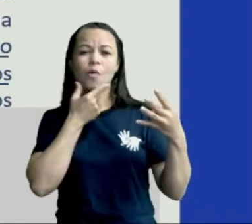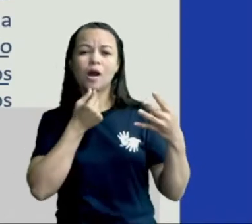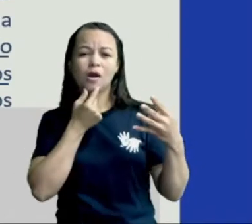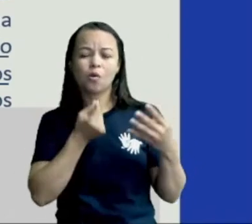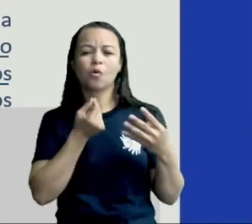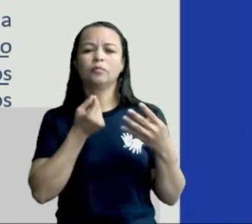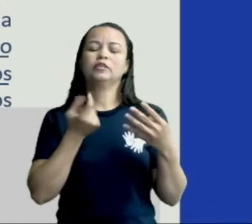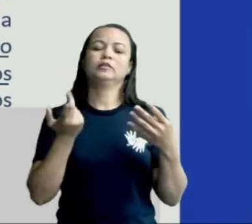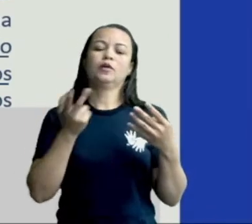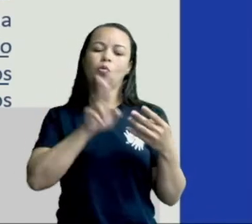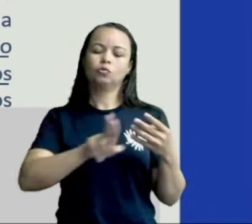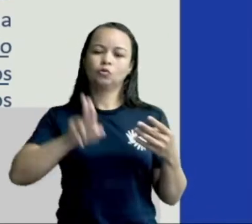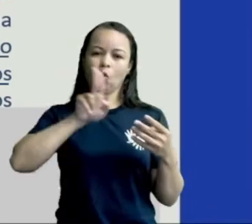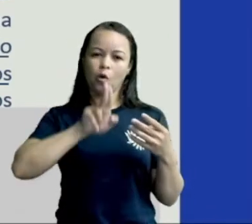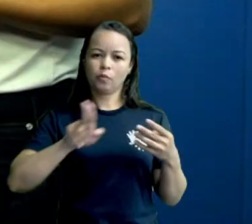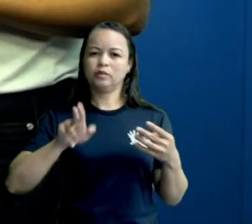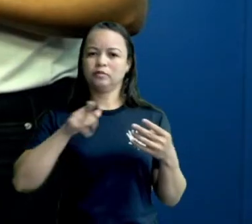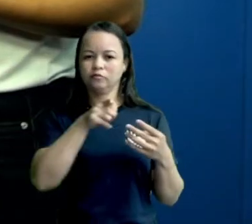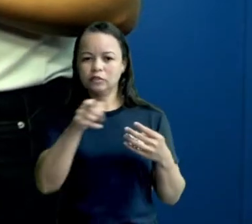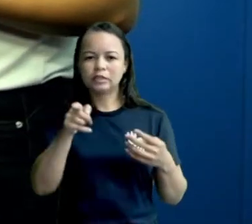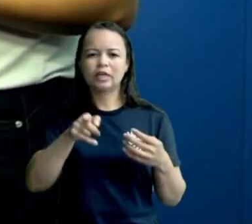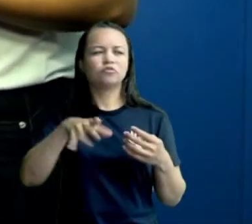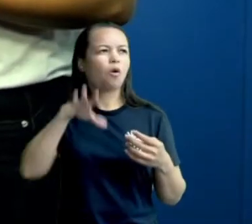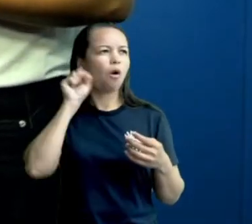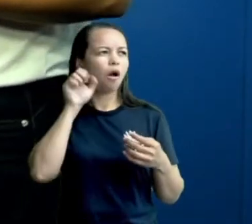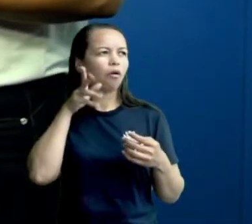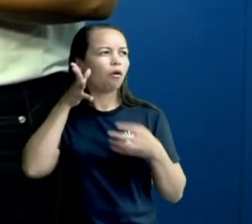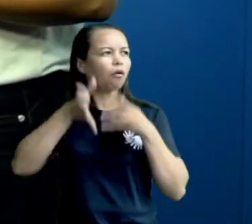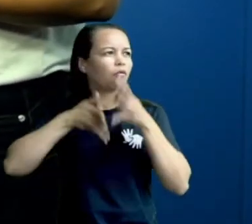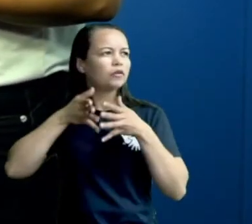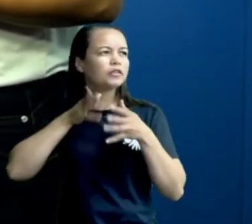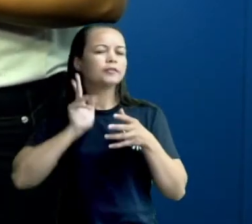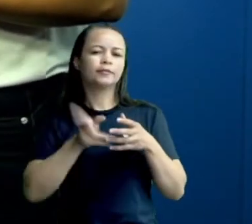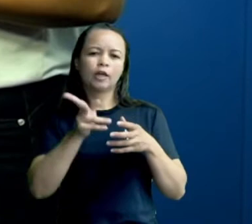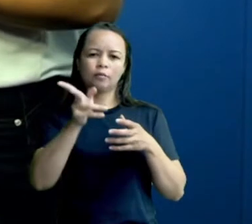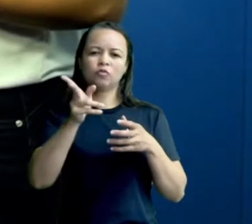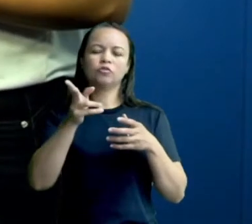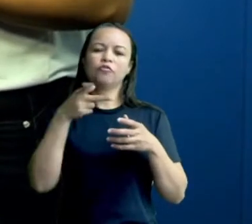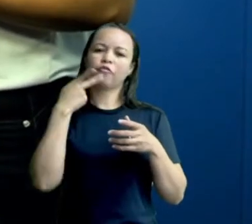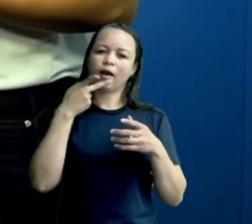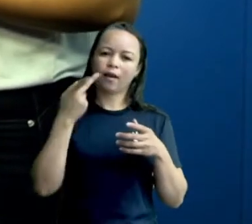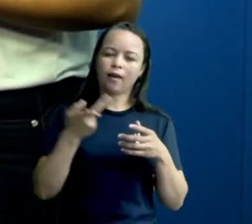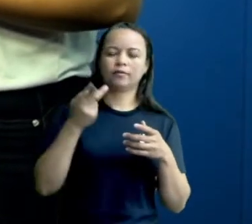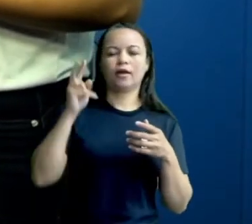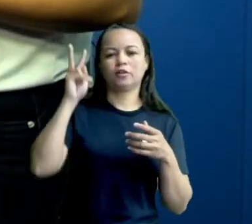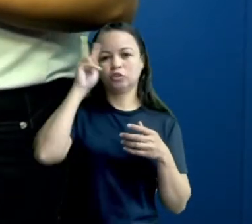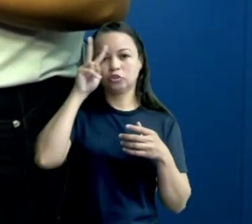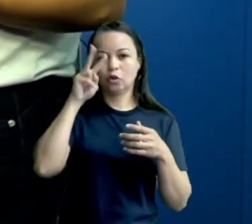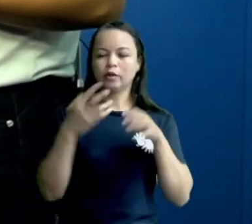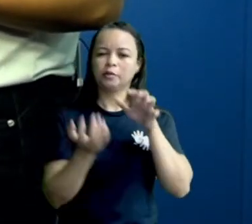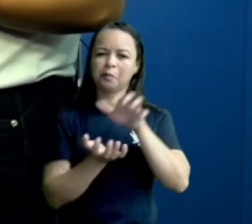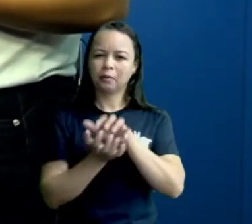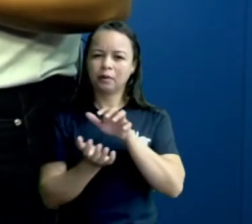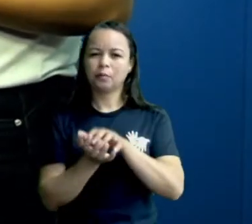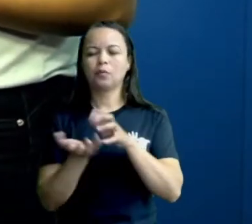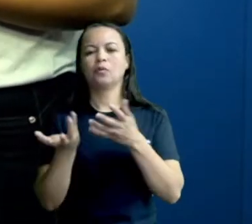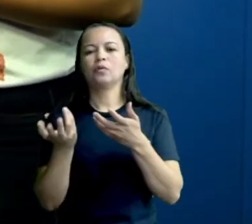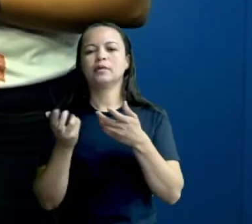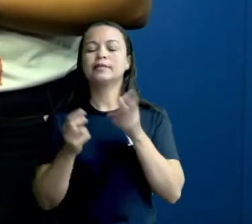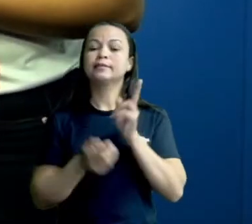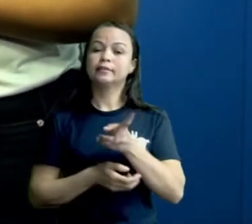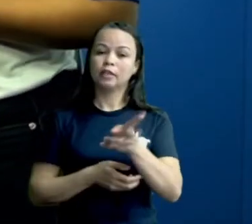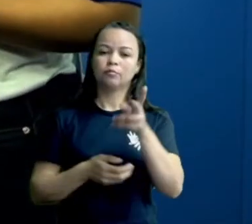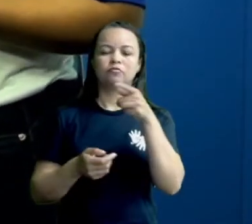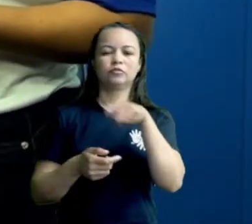Camarão são nomes que vocês vão ouvir sempre quando se falar da história de Pernambuco, da história do Brasil como um todo. Sempre vocês vão ouvir